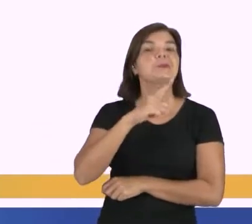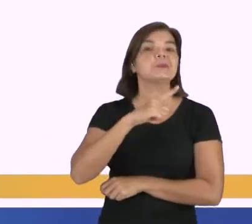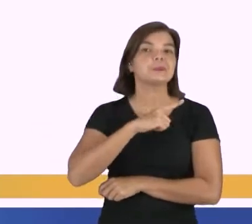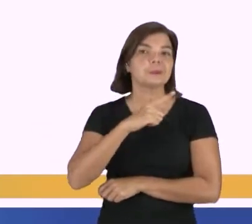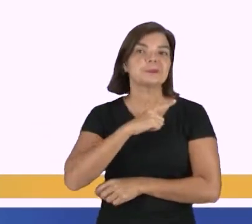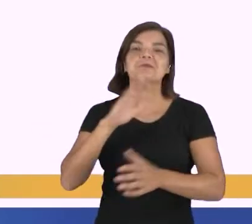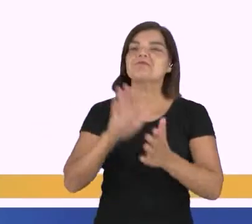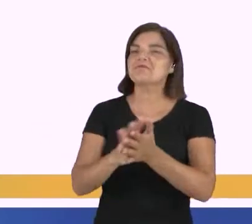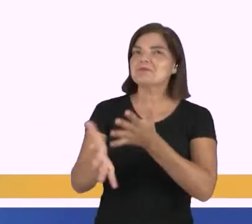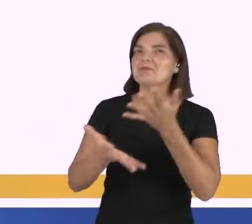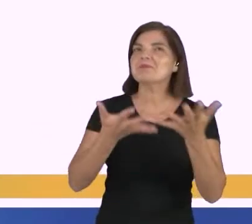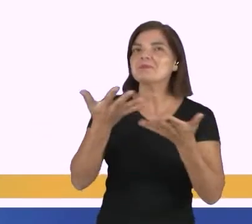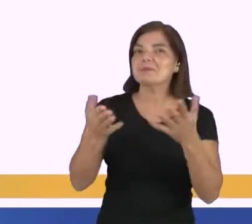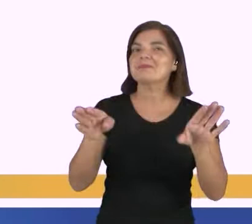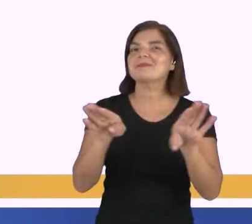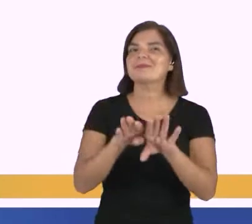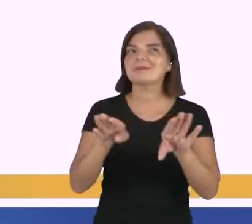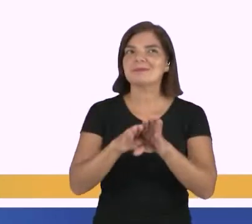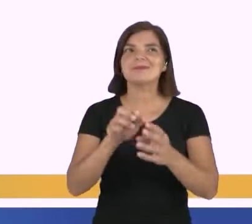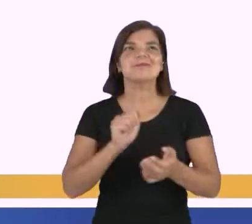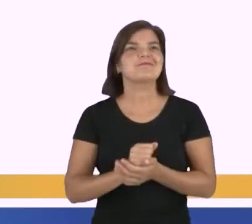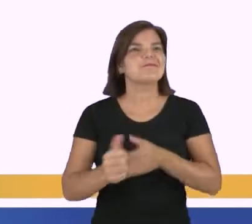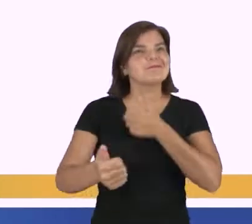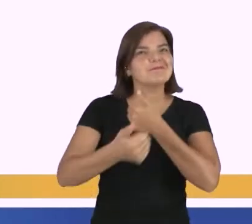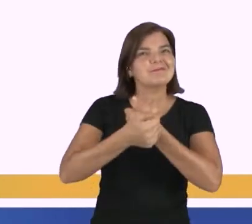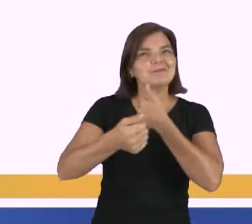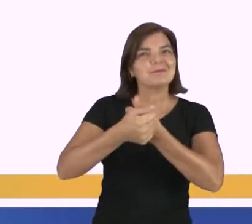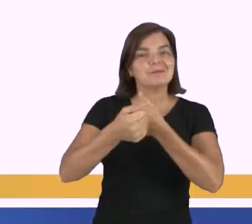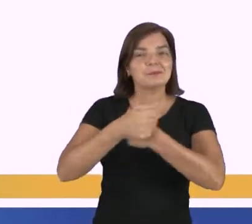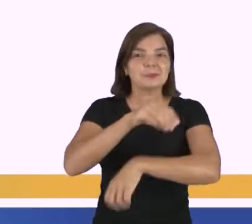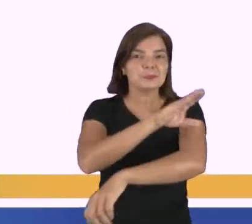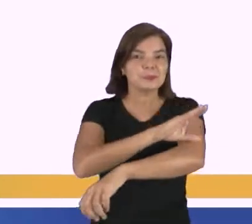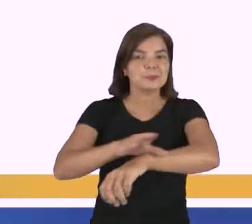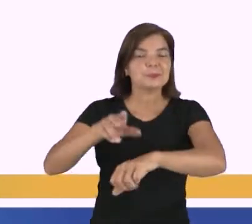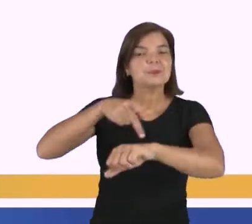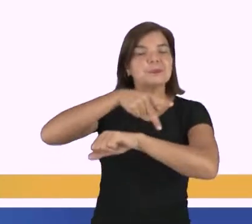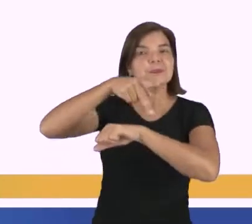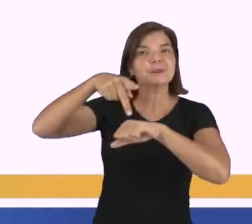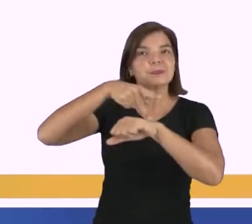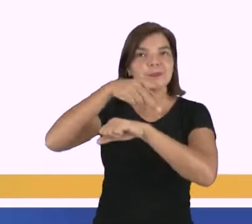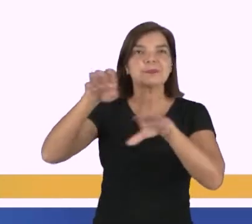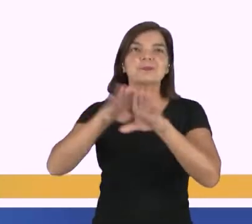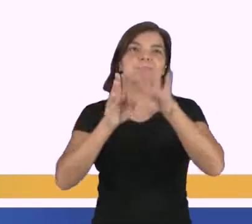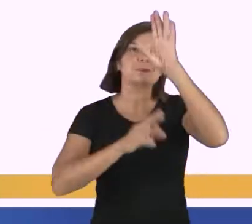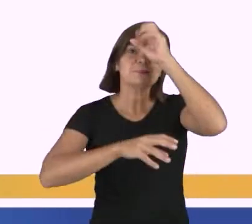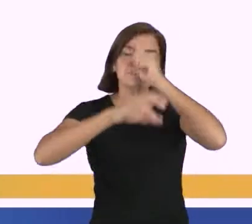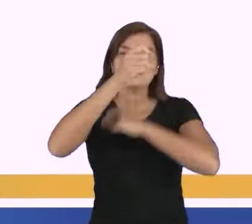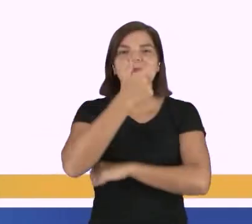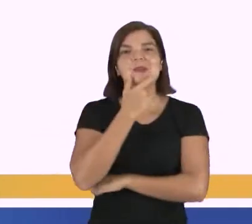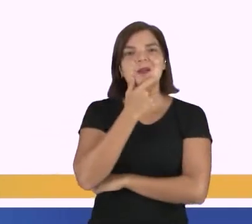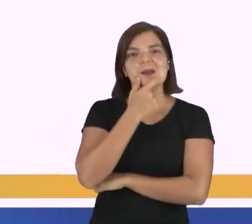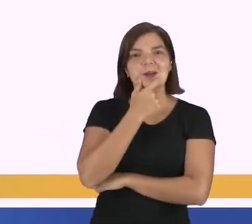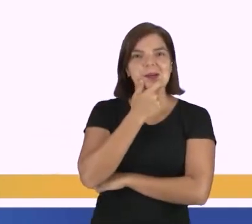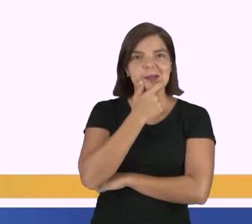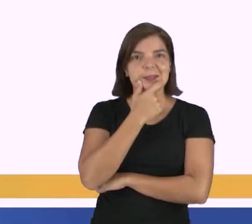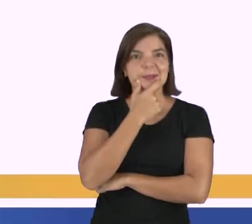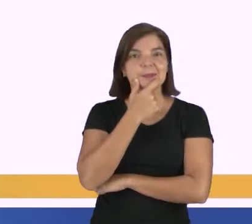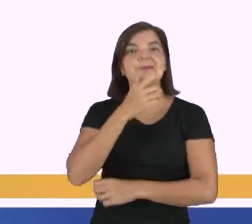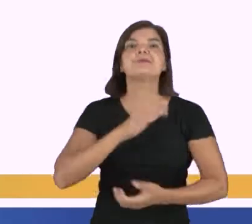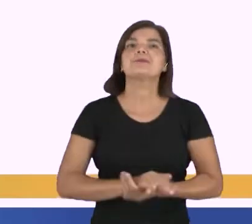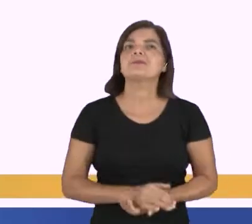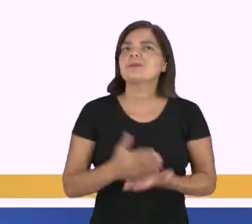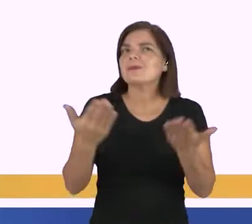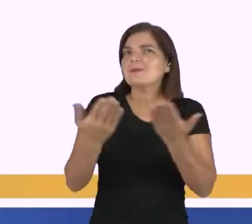fama extraordinária e, de certa forma, nos aproximam um pouquinho mais da cultura do país e do aprendizado da língua inglesa. Hoje nós